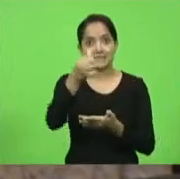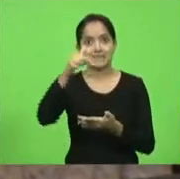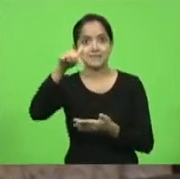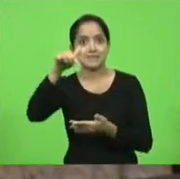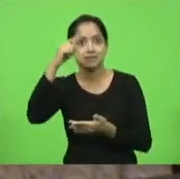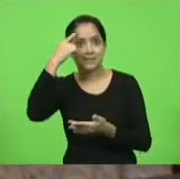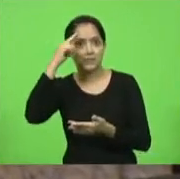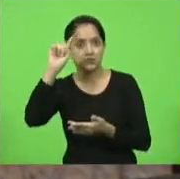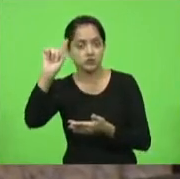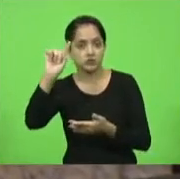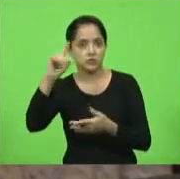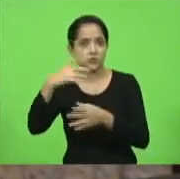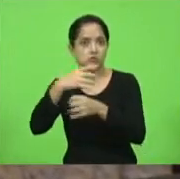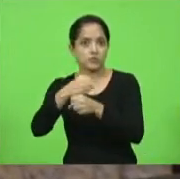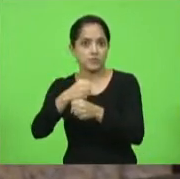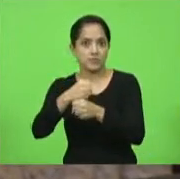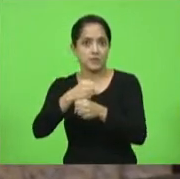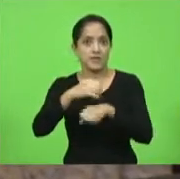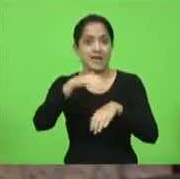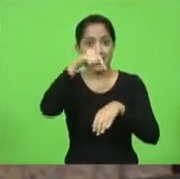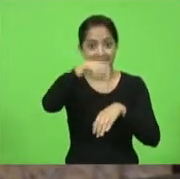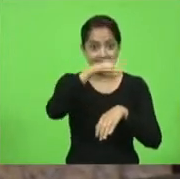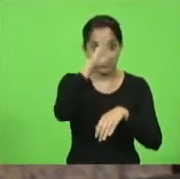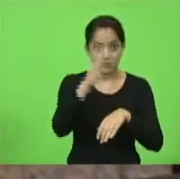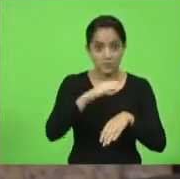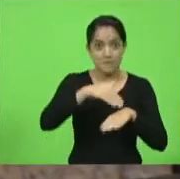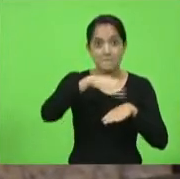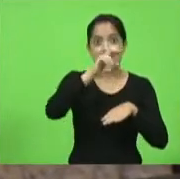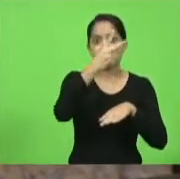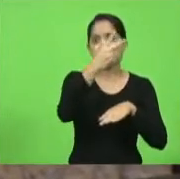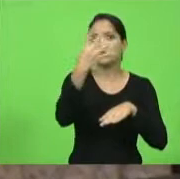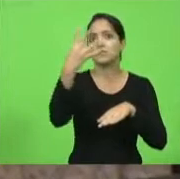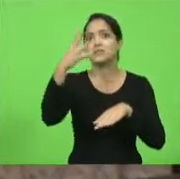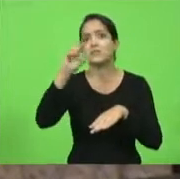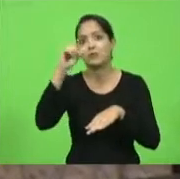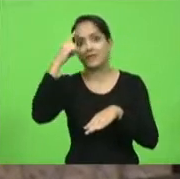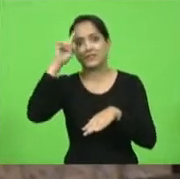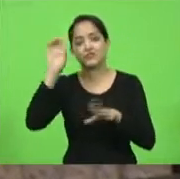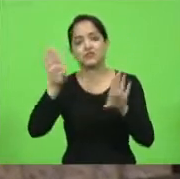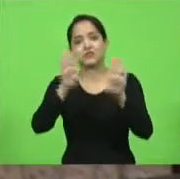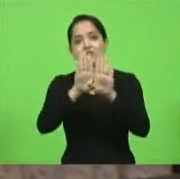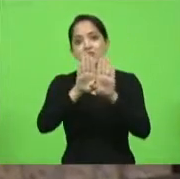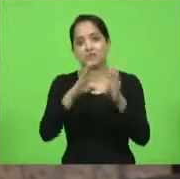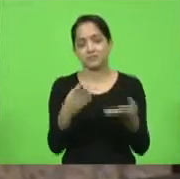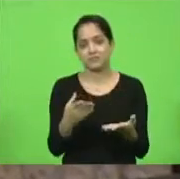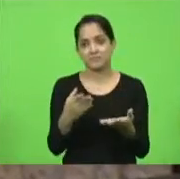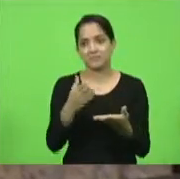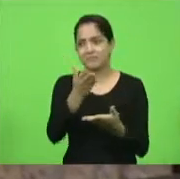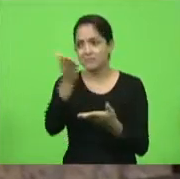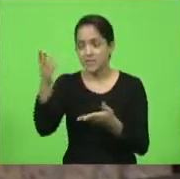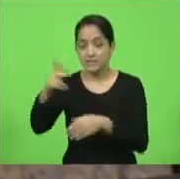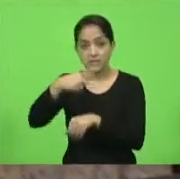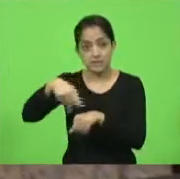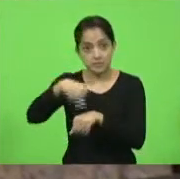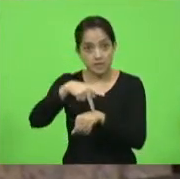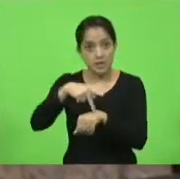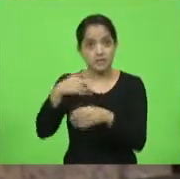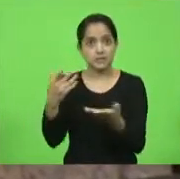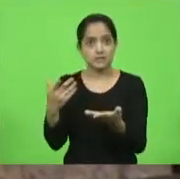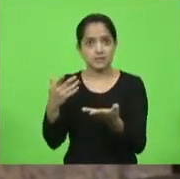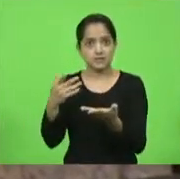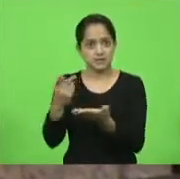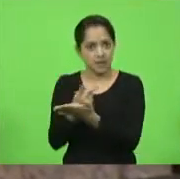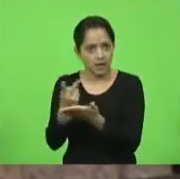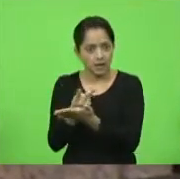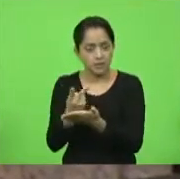O Brasil ficou mais de 240. Será que esses países todos estão errados